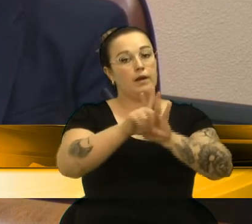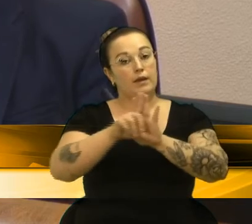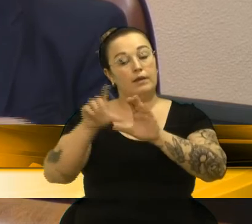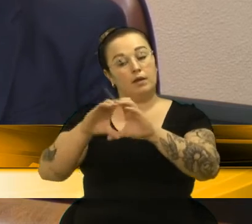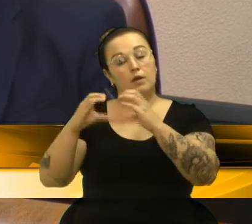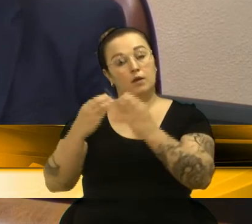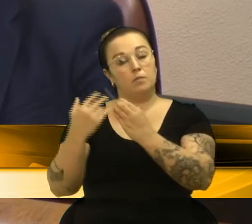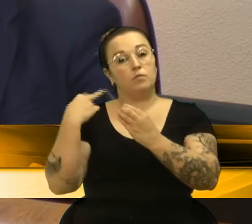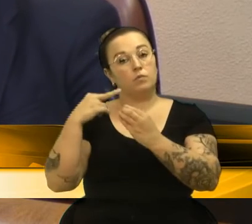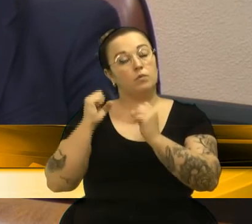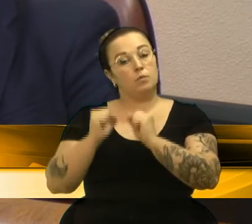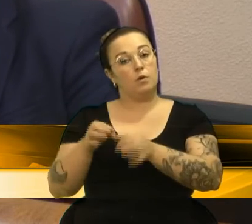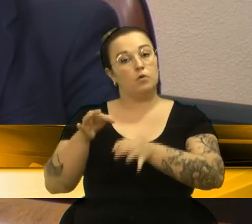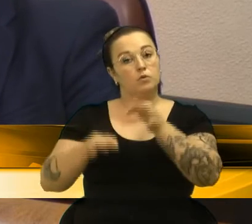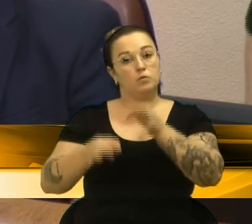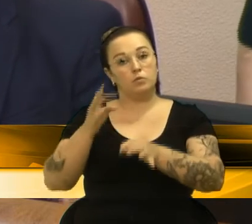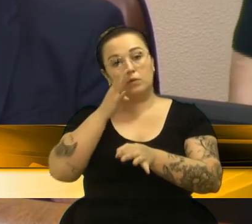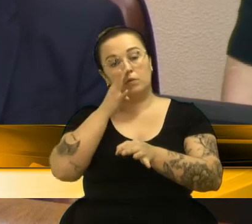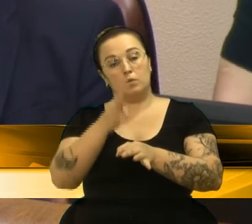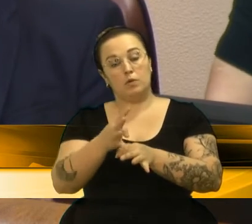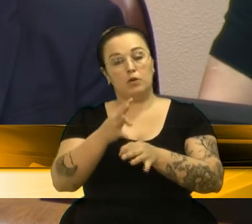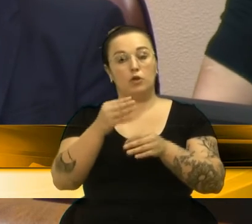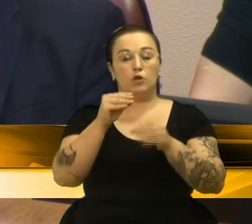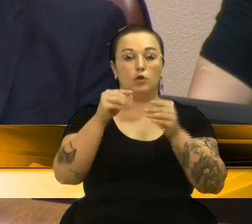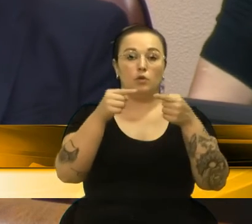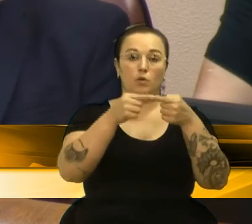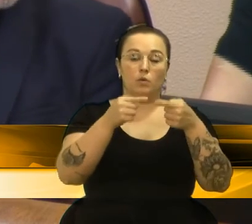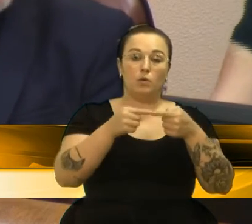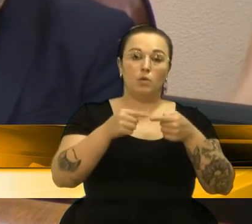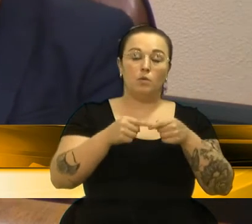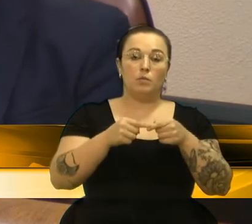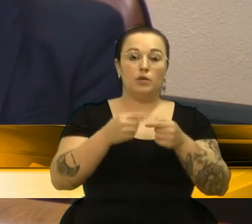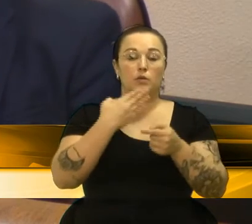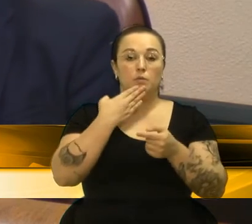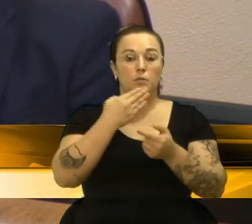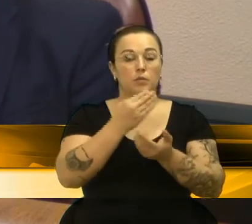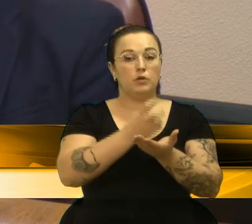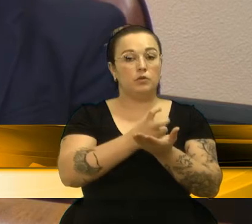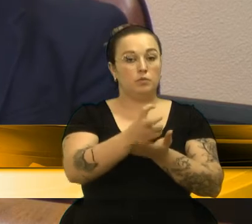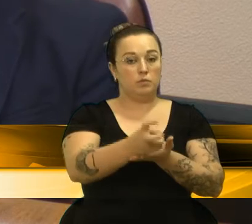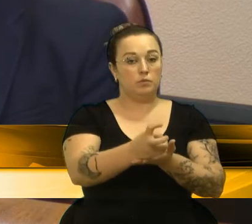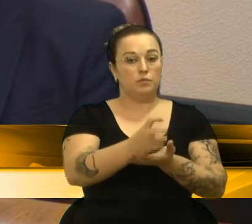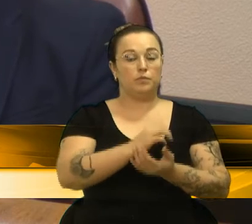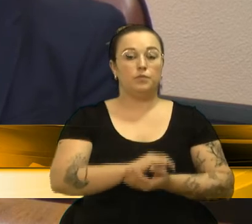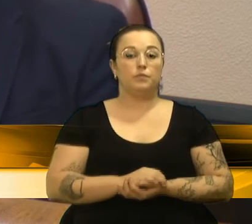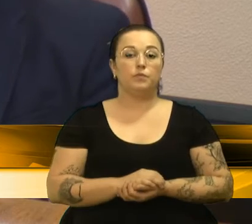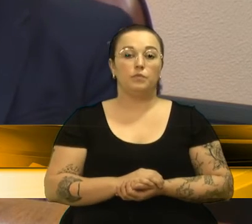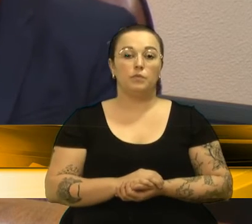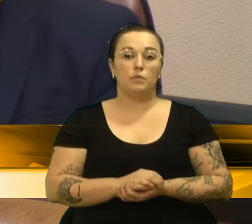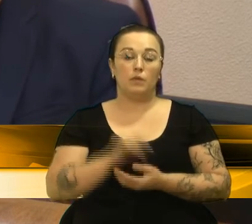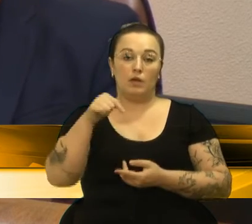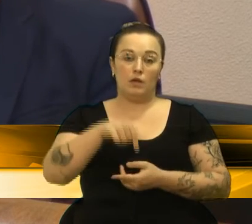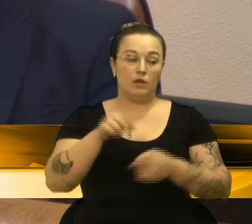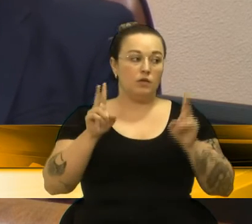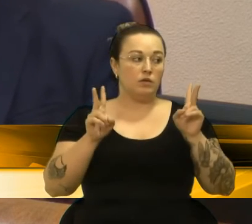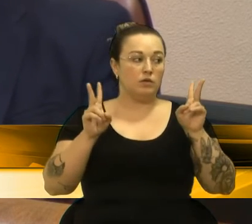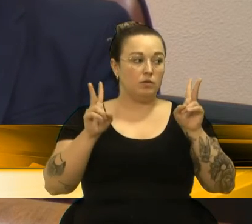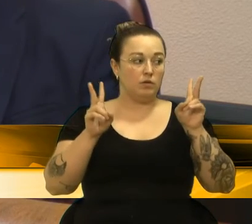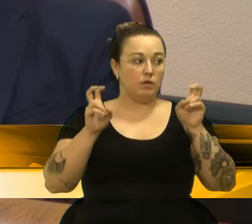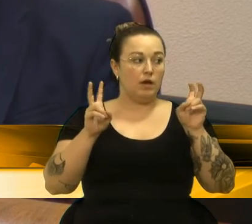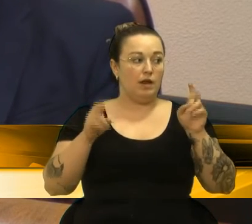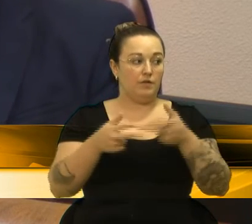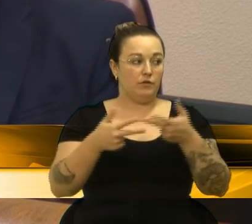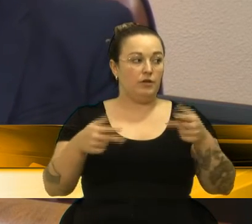que podem culminar com a cassação do mandato de prefeito. No caso da demanda em questão, não se vê em nenhum dos itens da